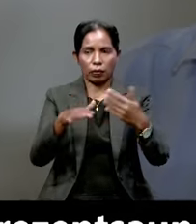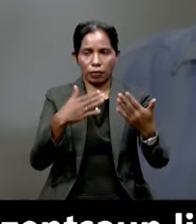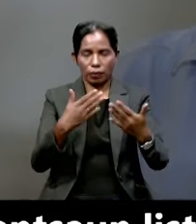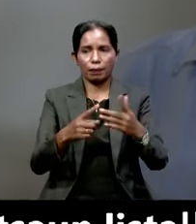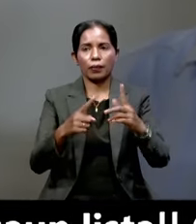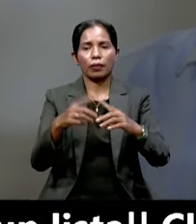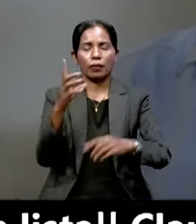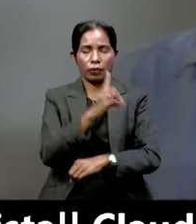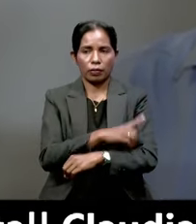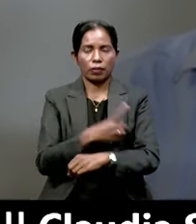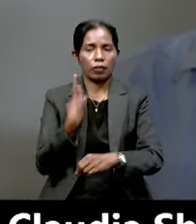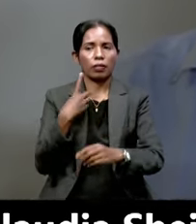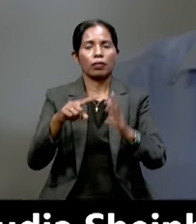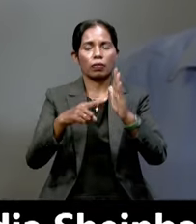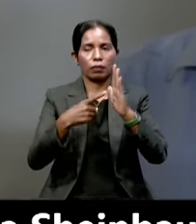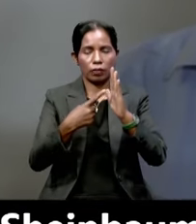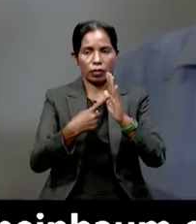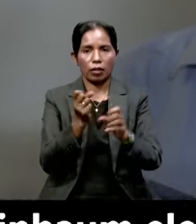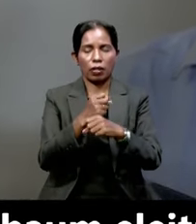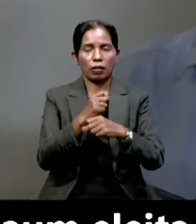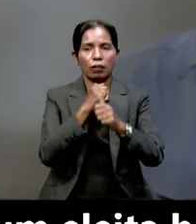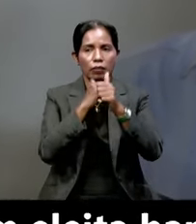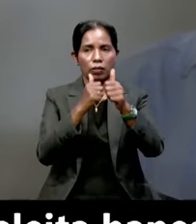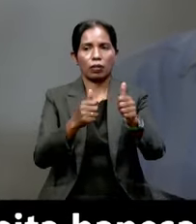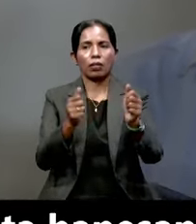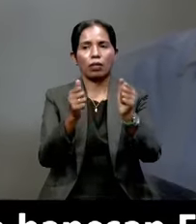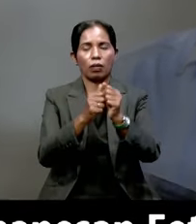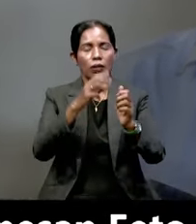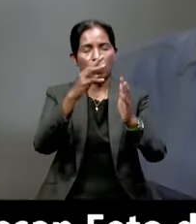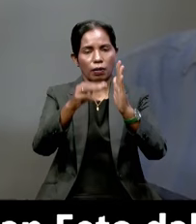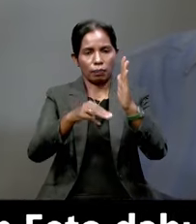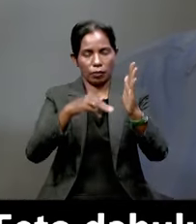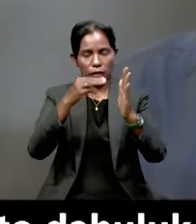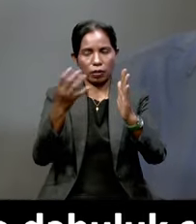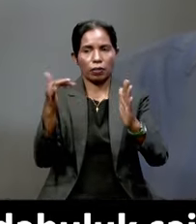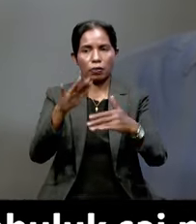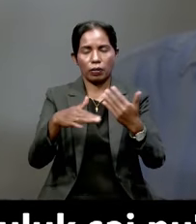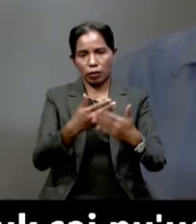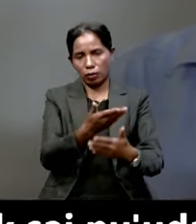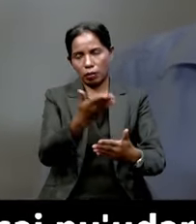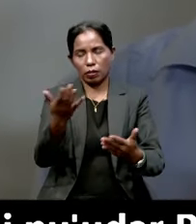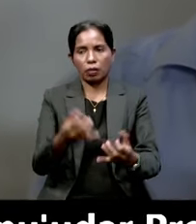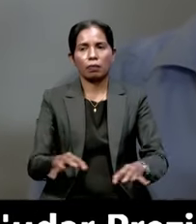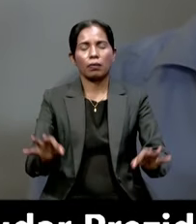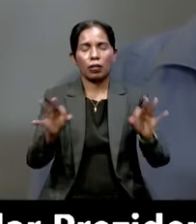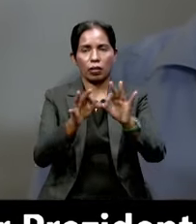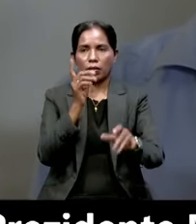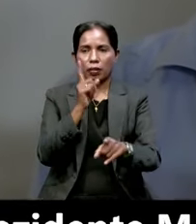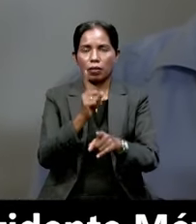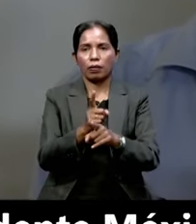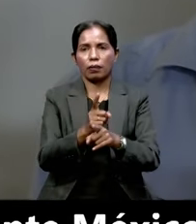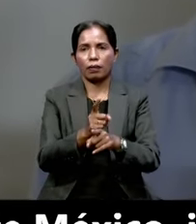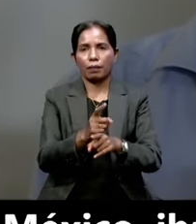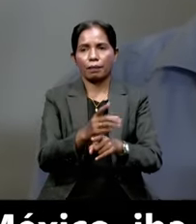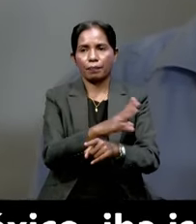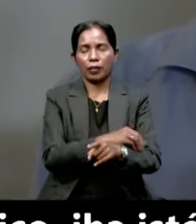hoje, Itahu, primeira advocacia, com média cira. Então, pode ser um papel importante teves. Então,